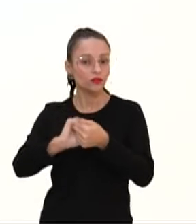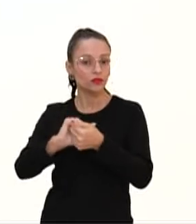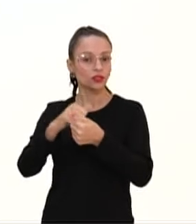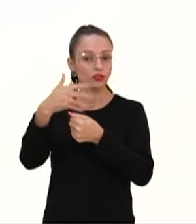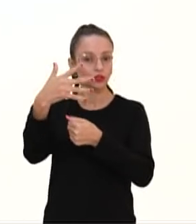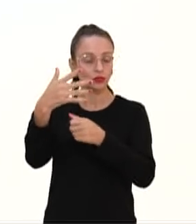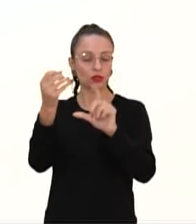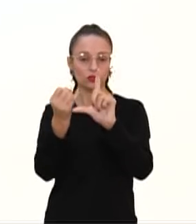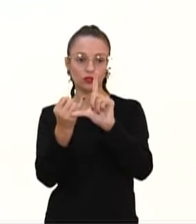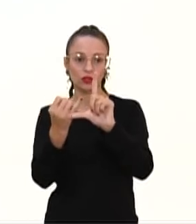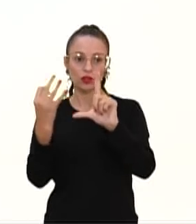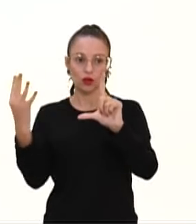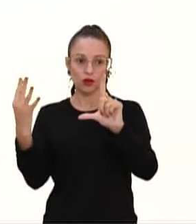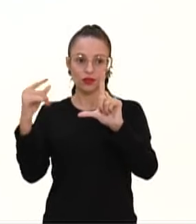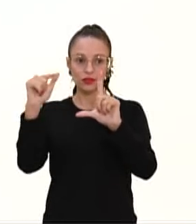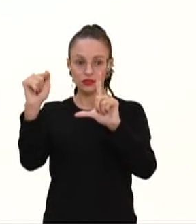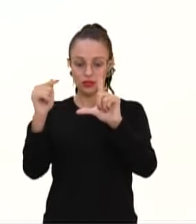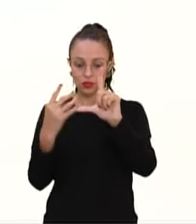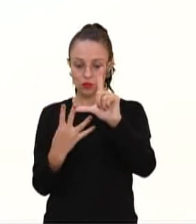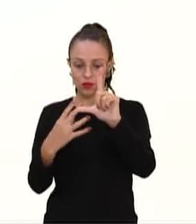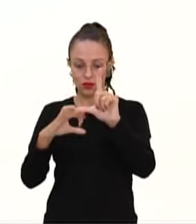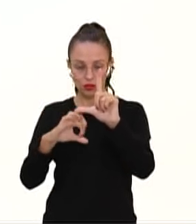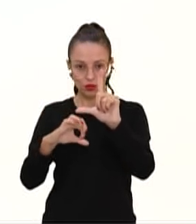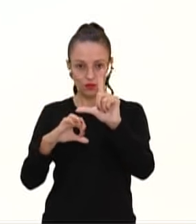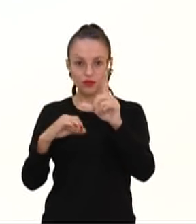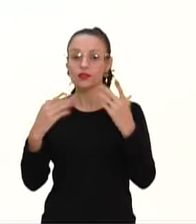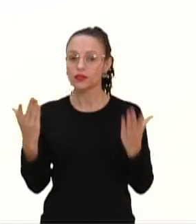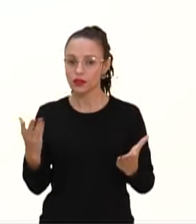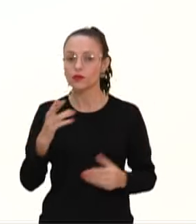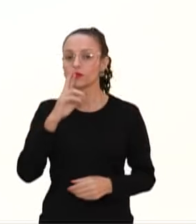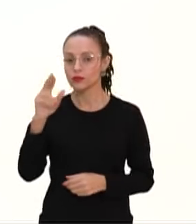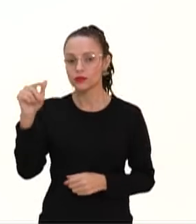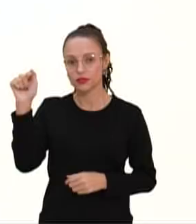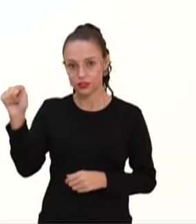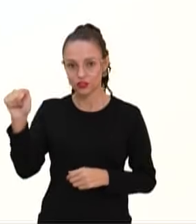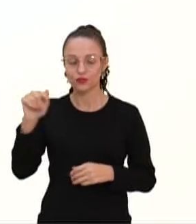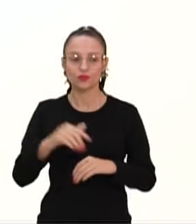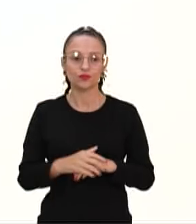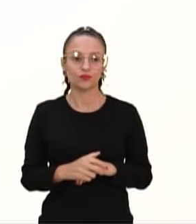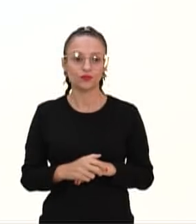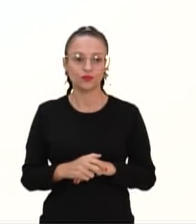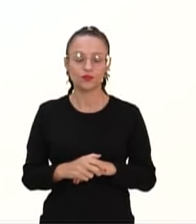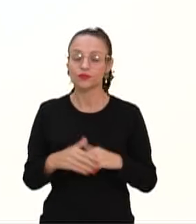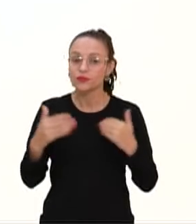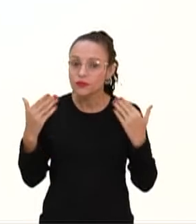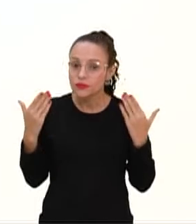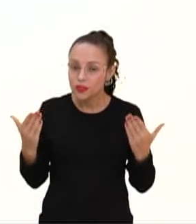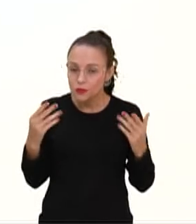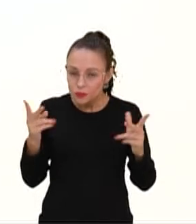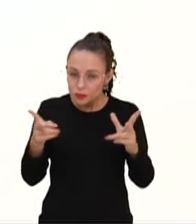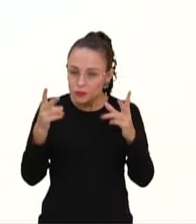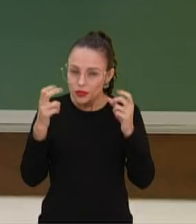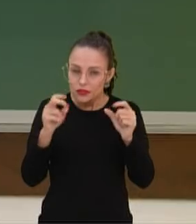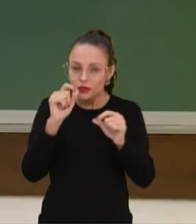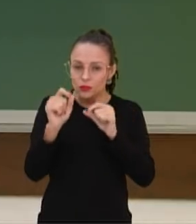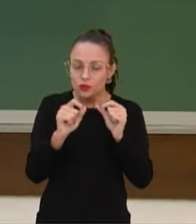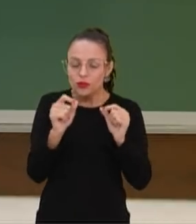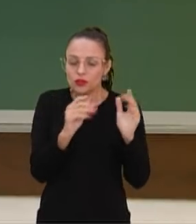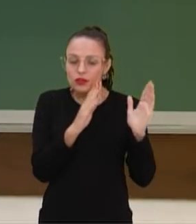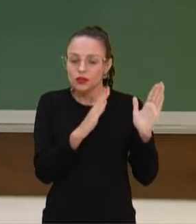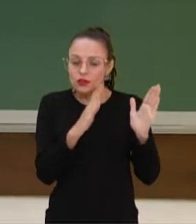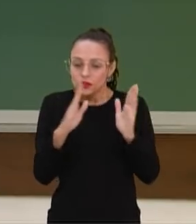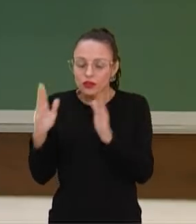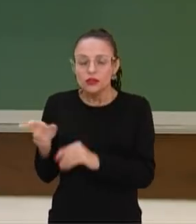Log de 7 na base 49. Também igual a 7. Então você percebe que os casos ele vem